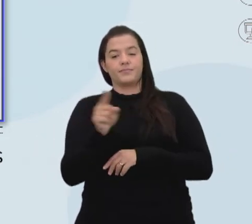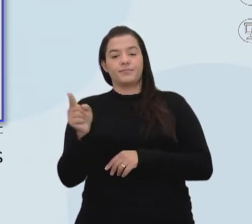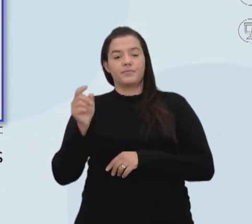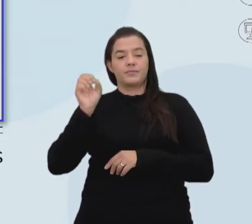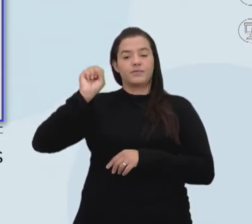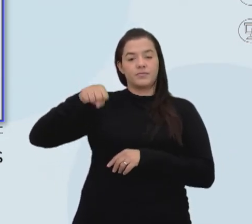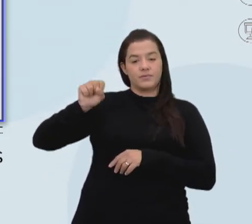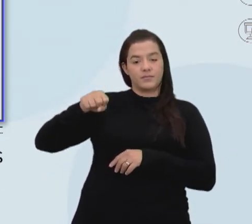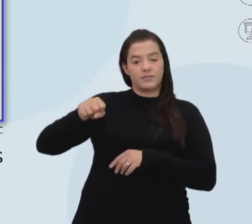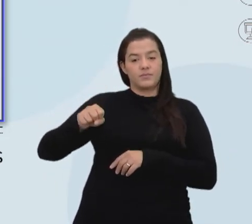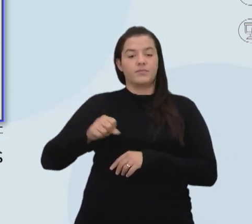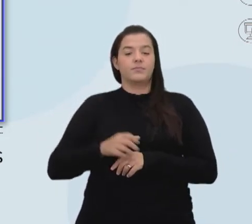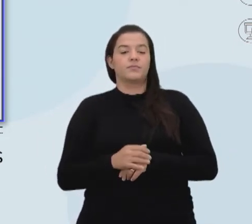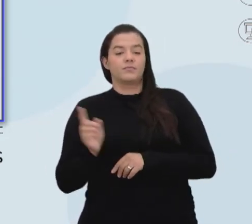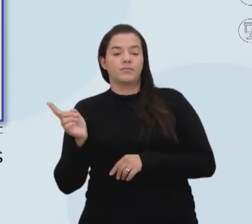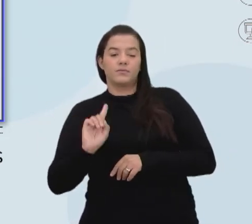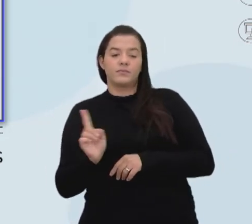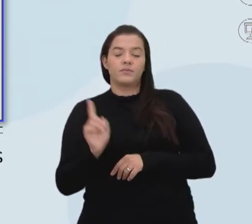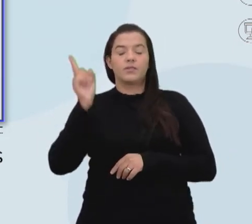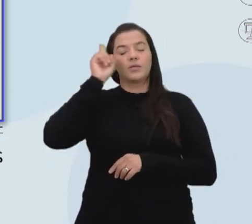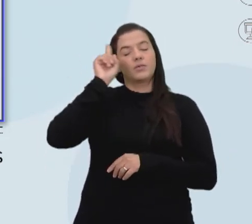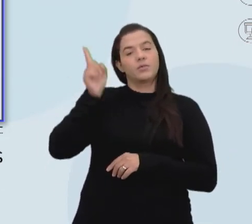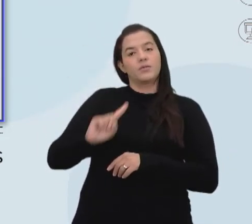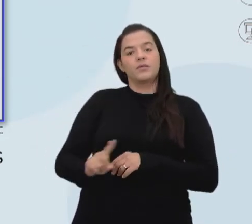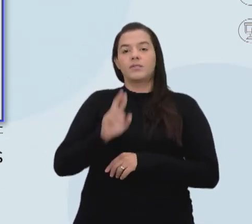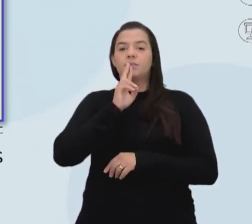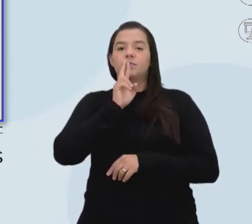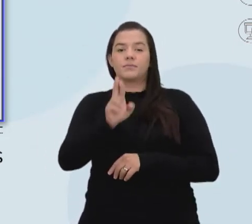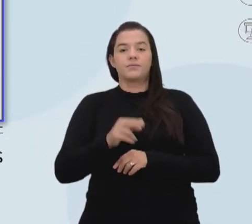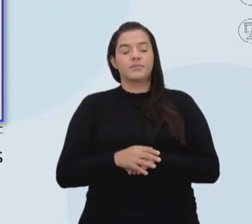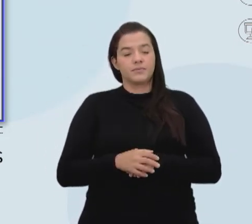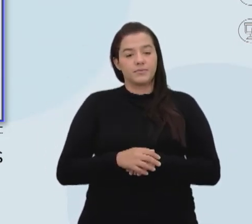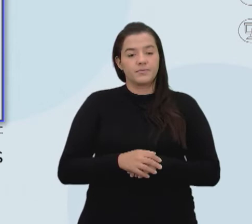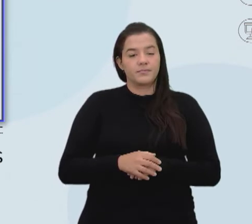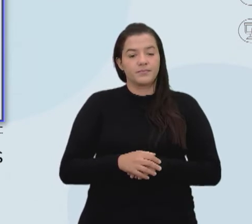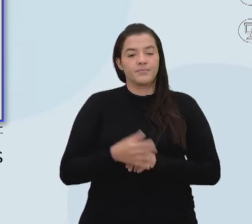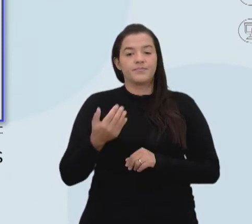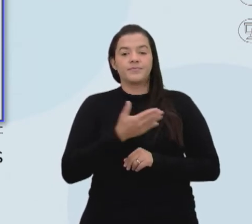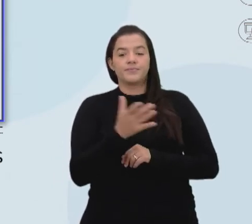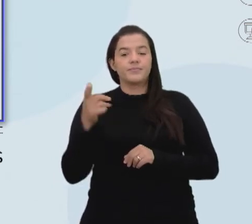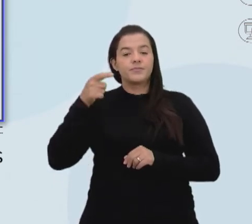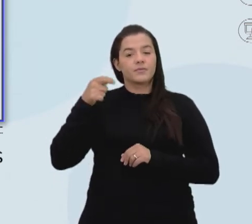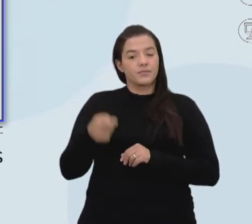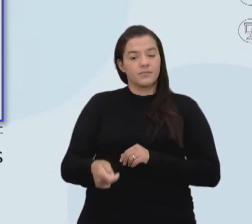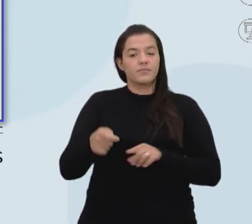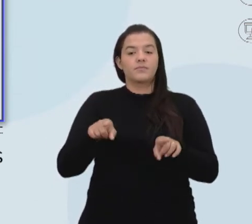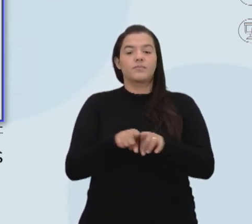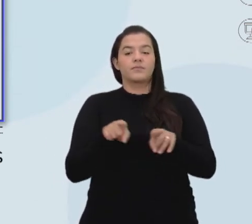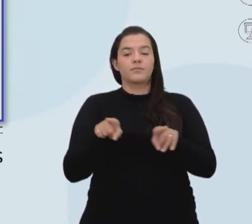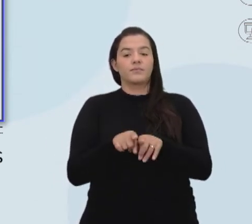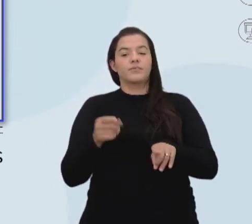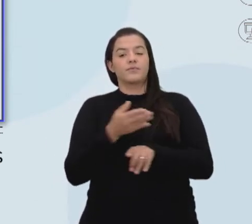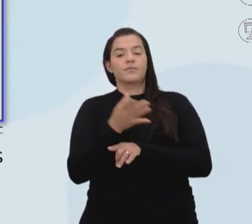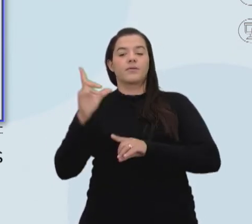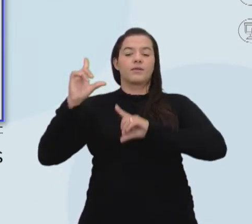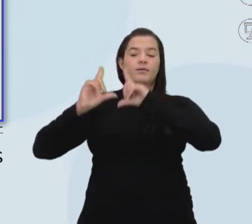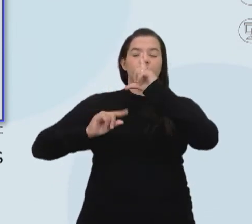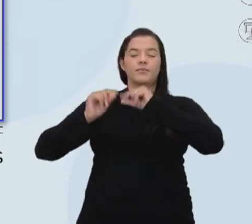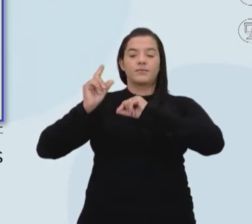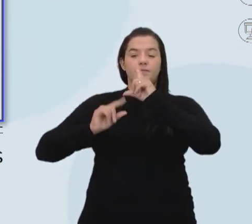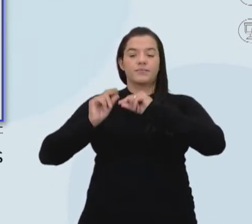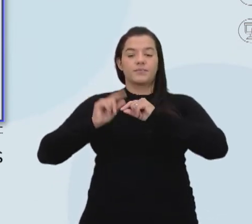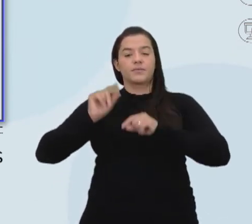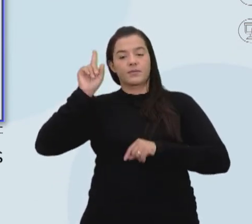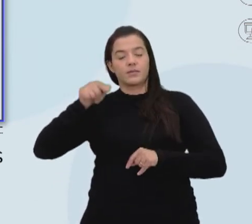sim, não ou não sabe responder, tá ok? Lembrando Tá que é uma questão obrigatória também, e aí aparece o asterisco, Para né? indicar